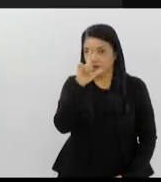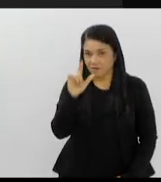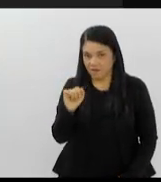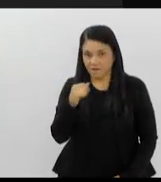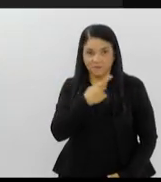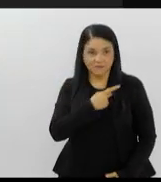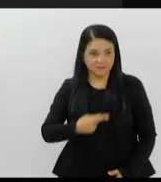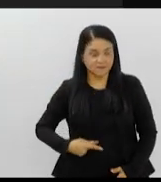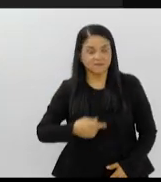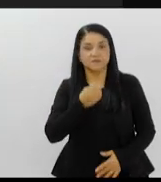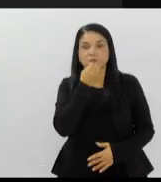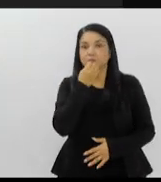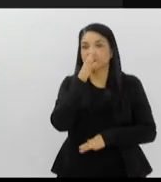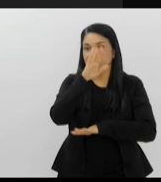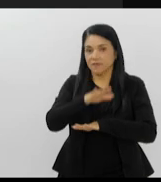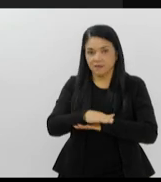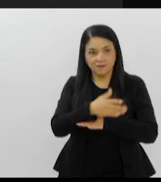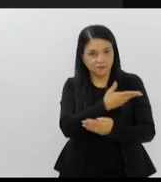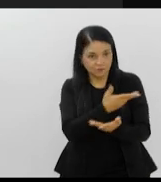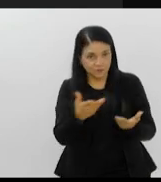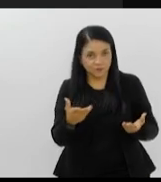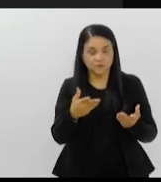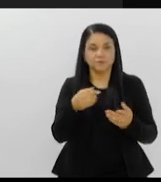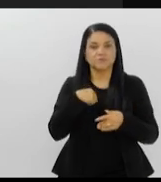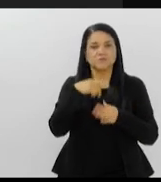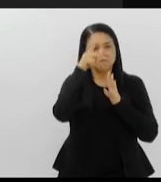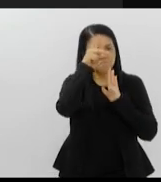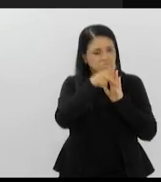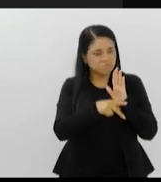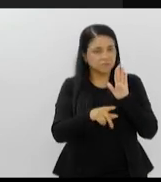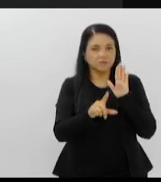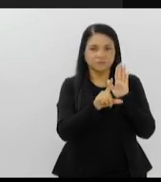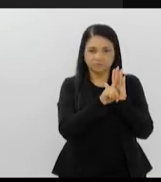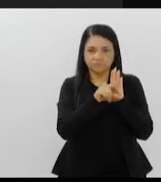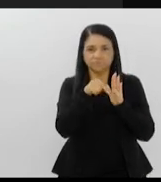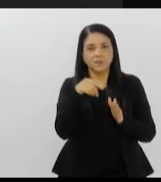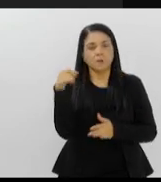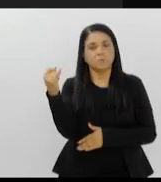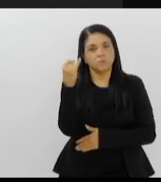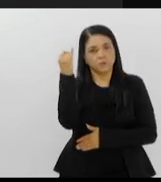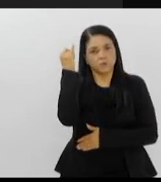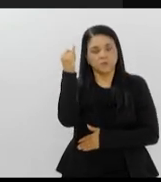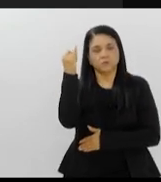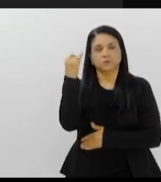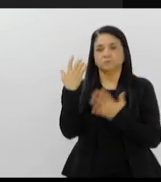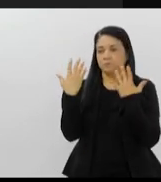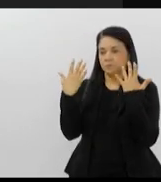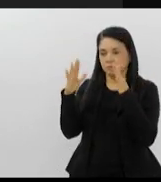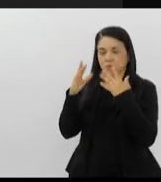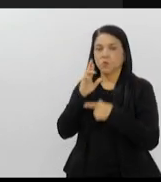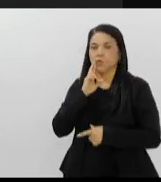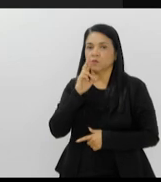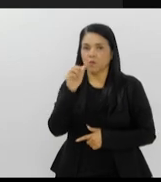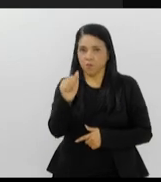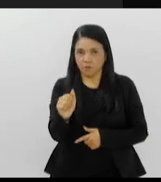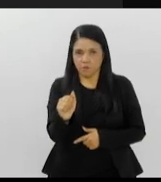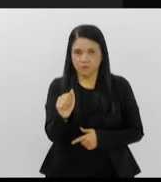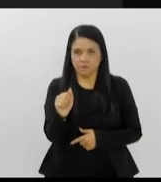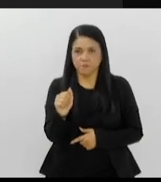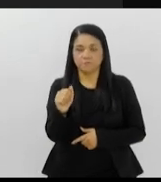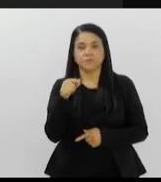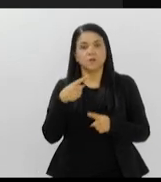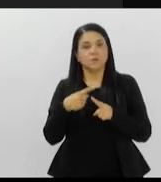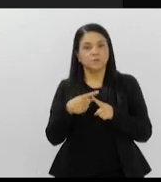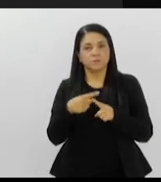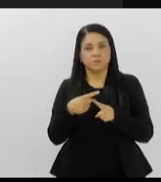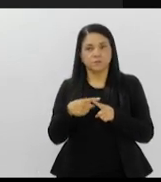tarde, colegas. Esse projeto é muito, muito importante. Quero parabenizar o Rodrigo Amorim, porque